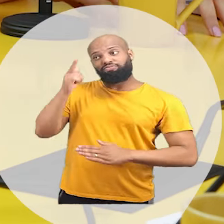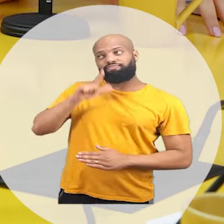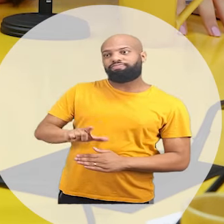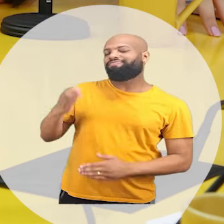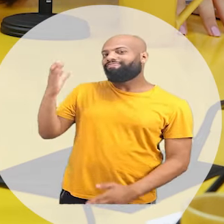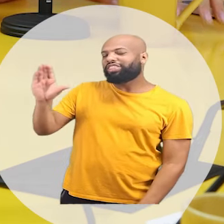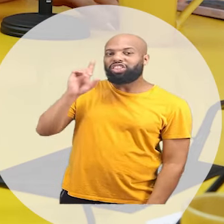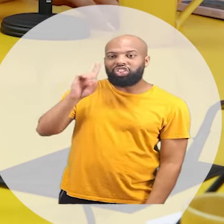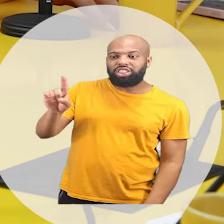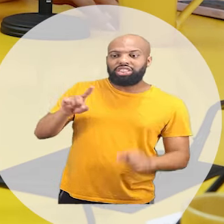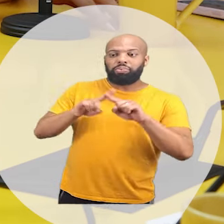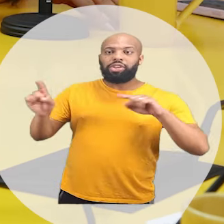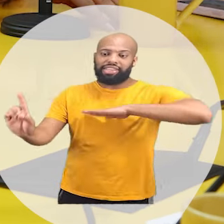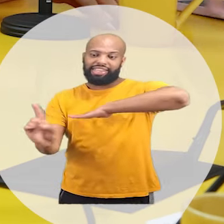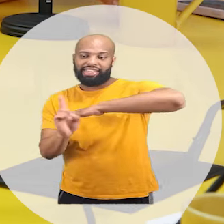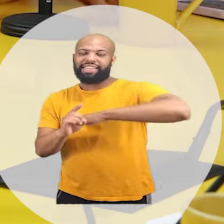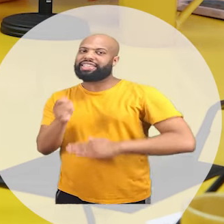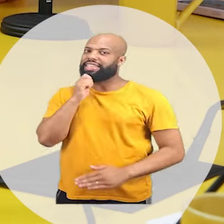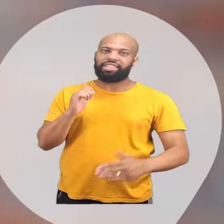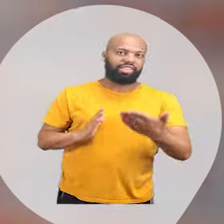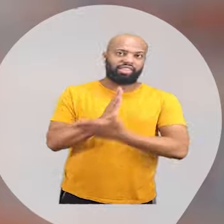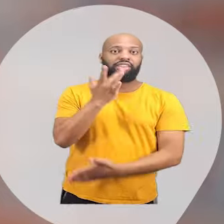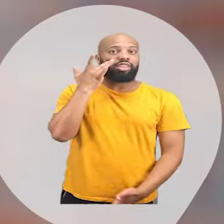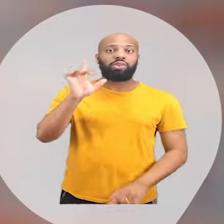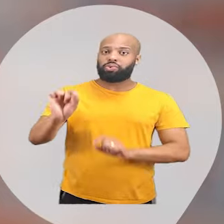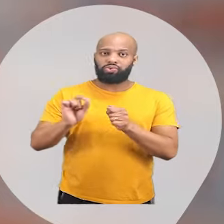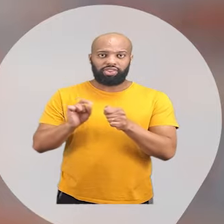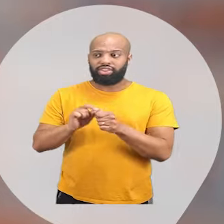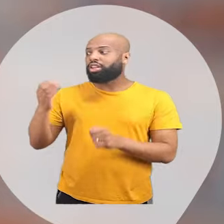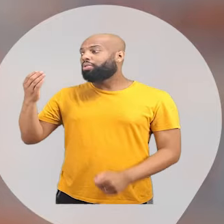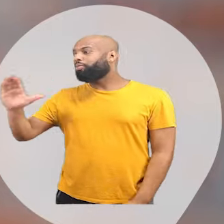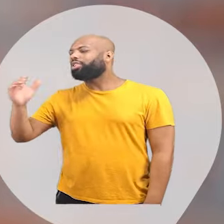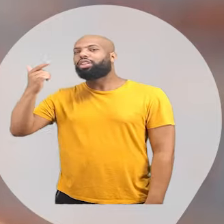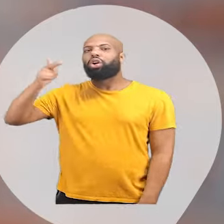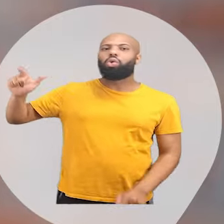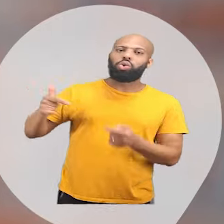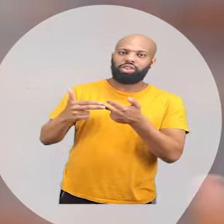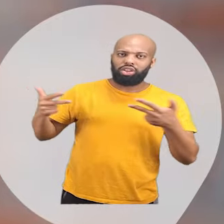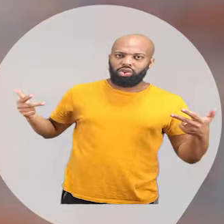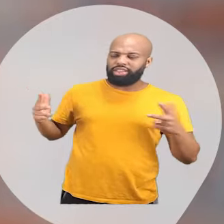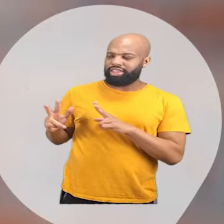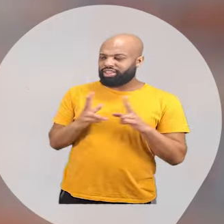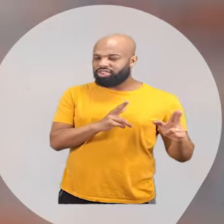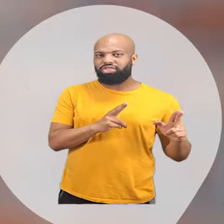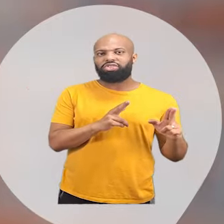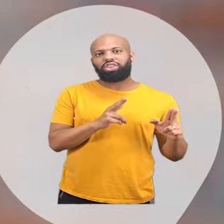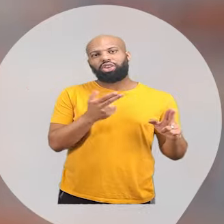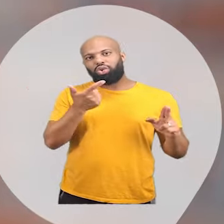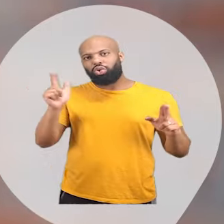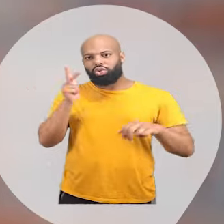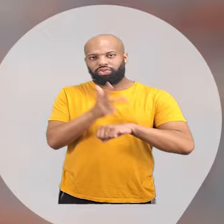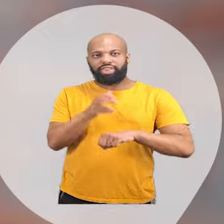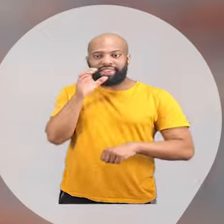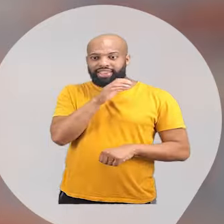saído no dia x e daí chegou o dia x o cliente ainda não tinha aprovado a gente não sabe o que fazer eu falei tá Posta outra coisa edita esse vídeo aqui rapidinho eles